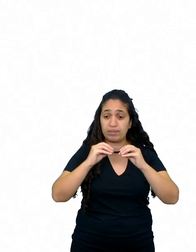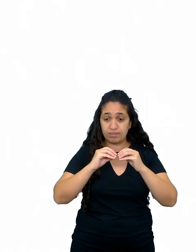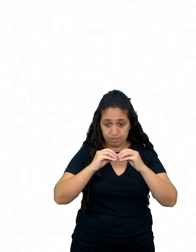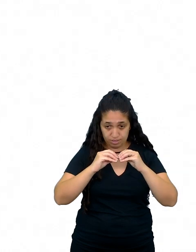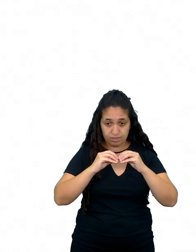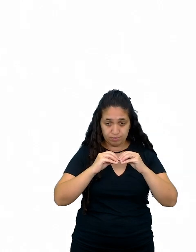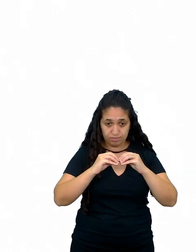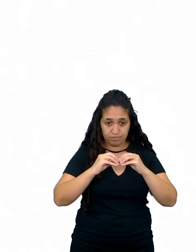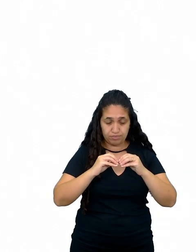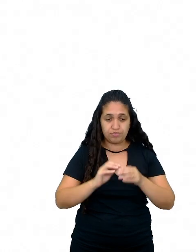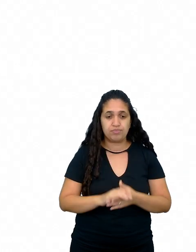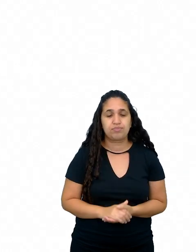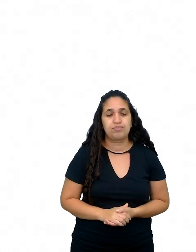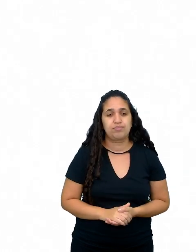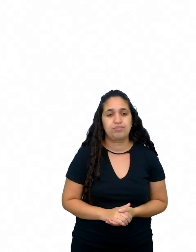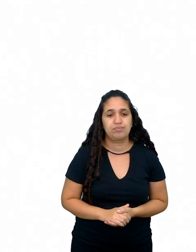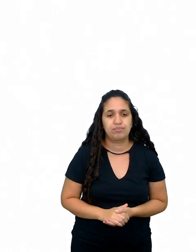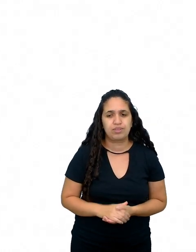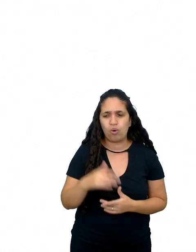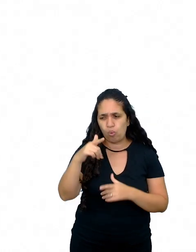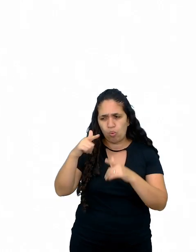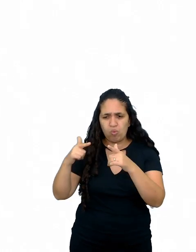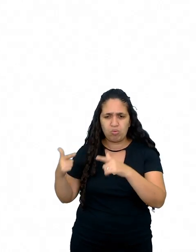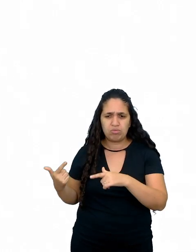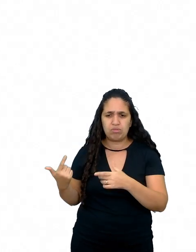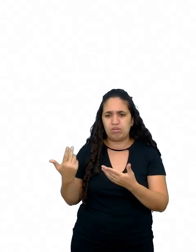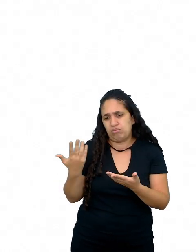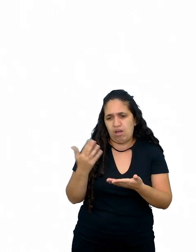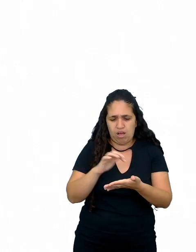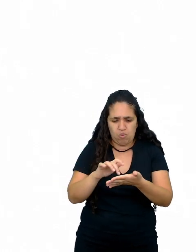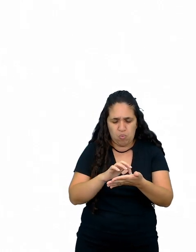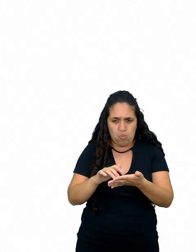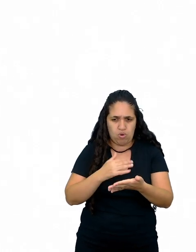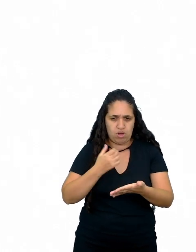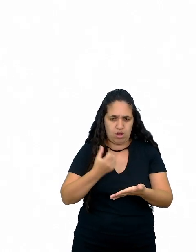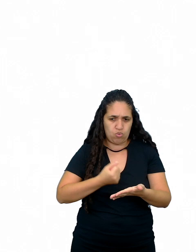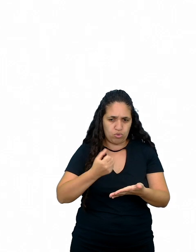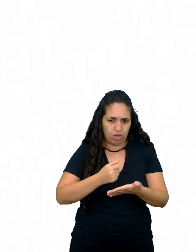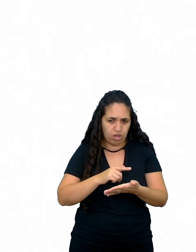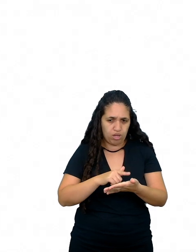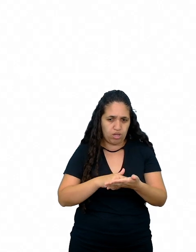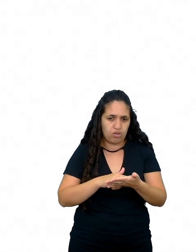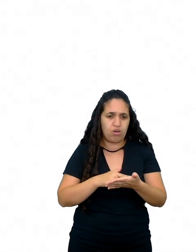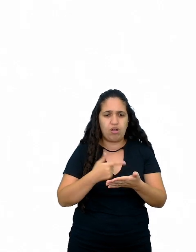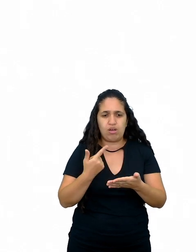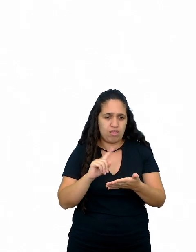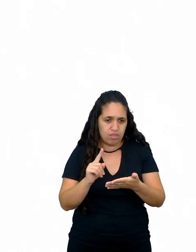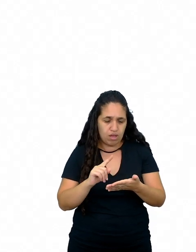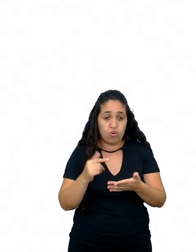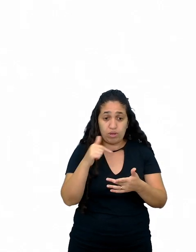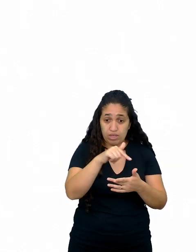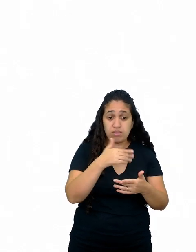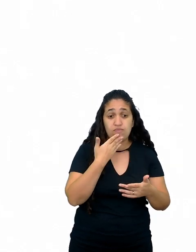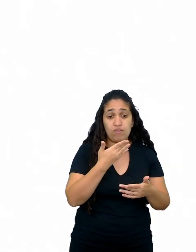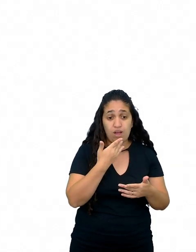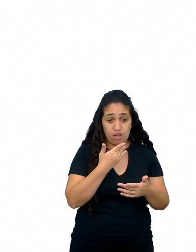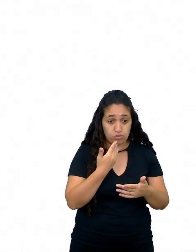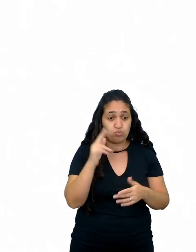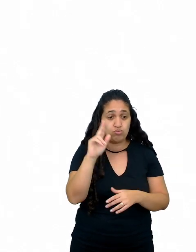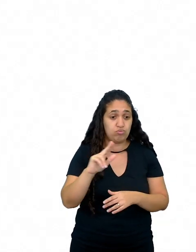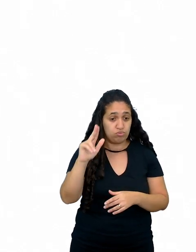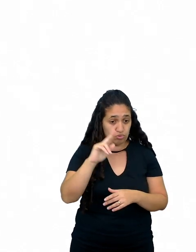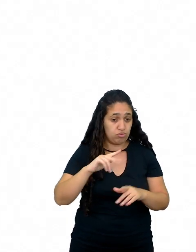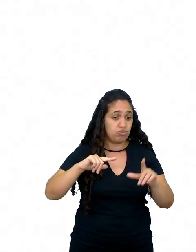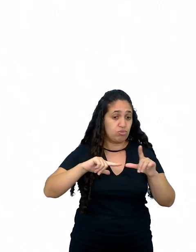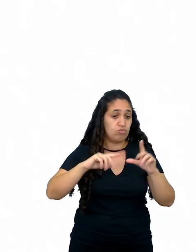O outro da calculadora de função esse é mais fácil de trabalhar